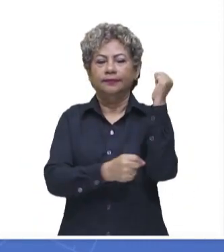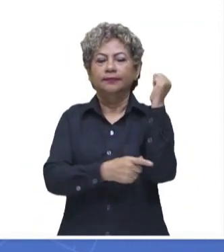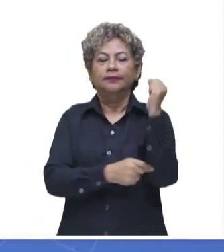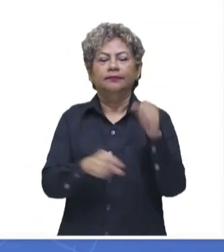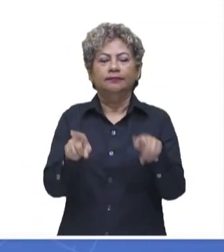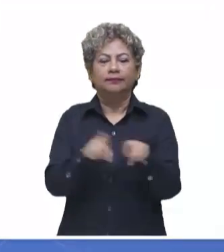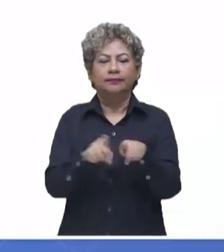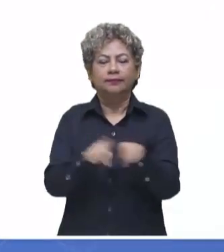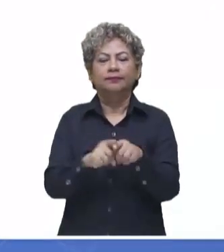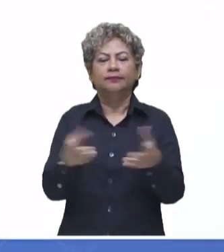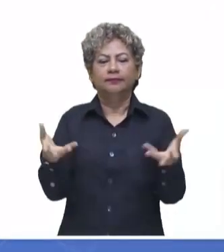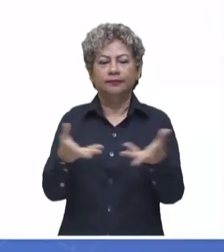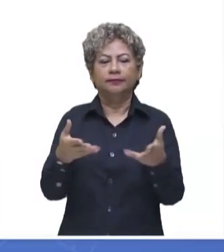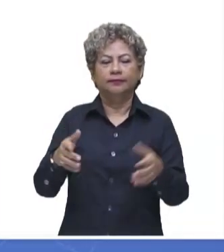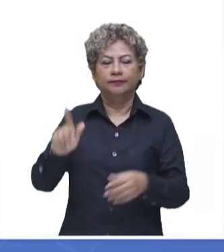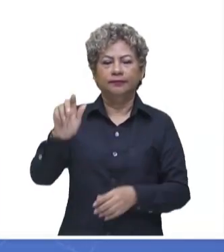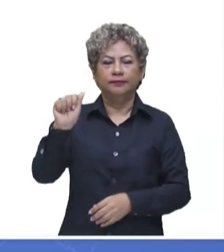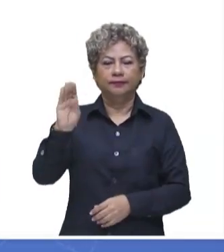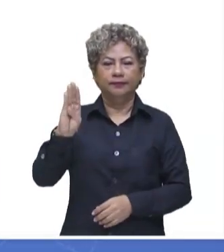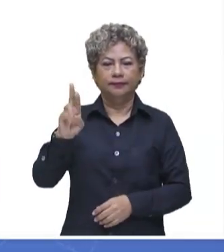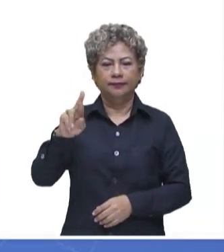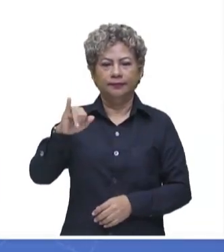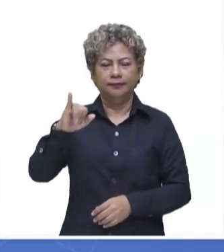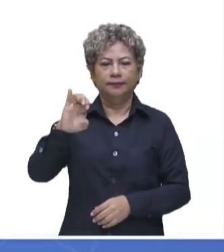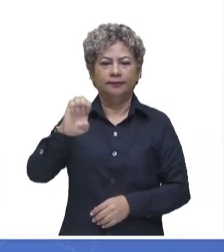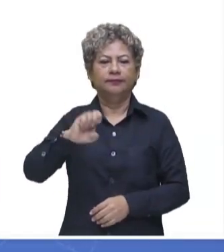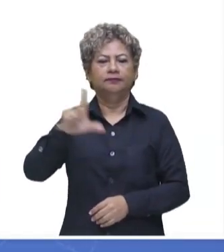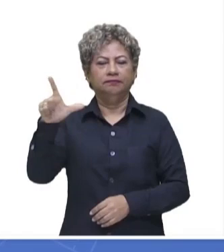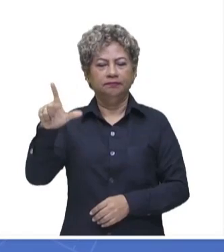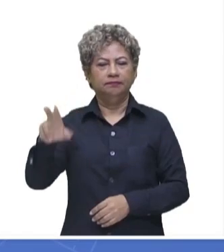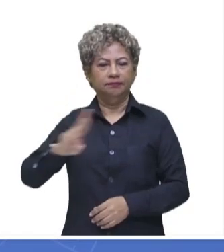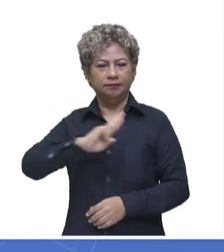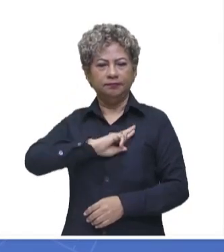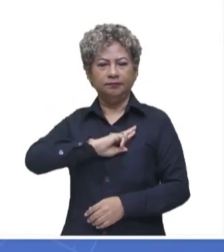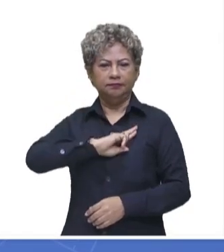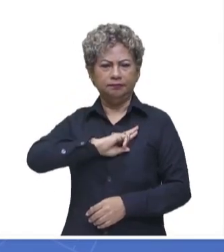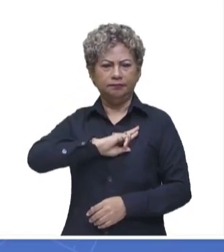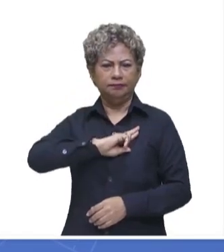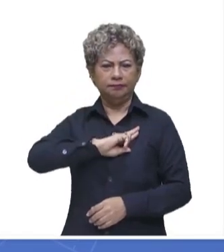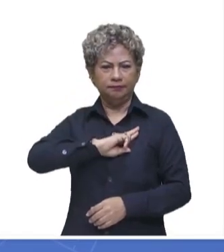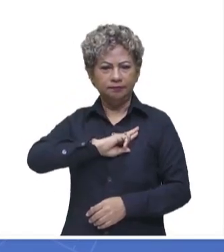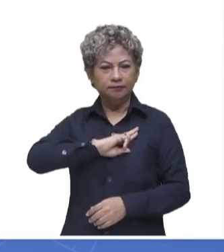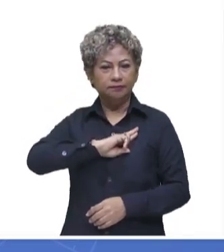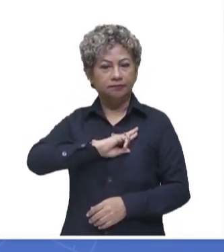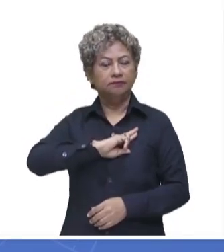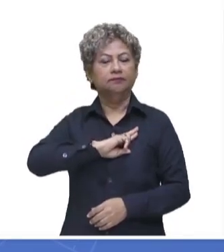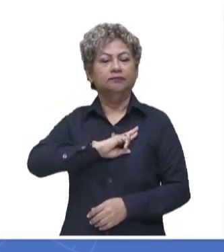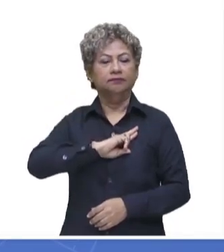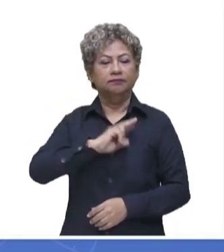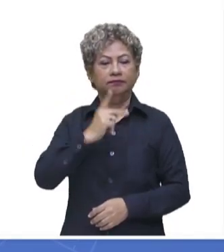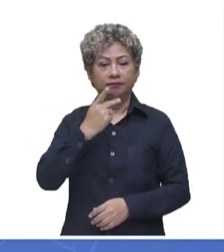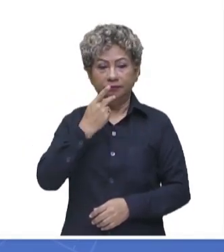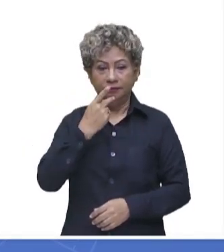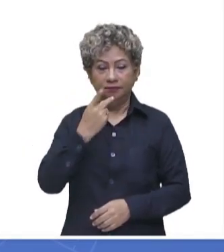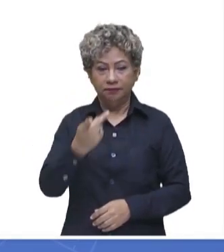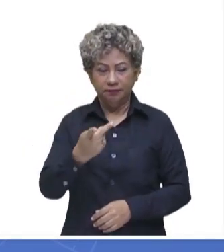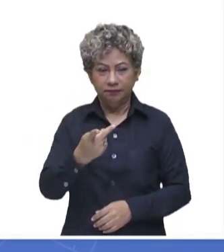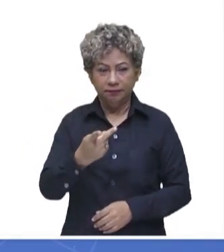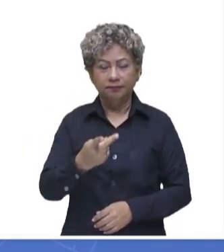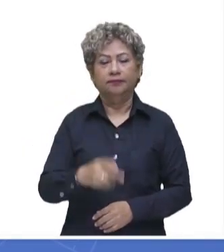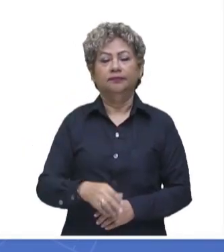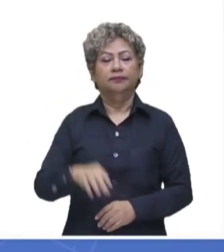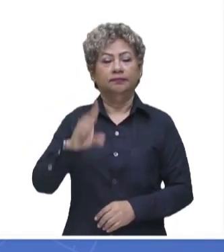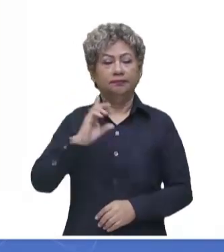Gabriel está dizendo que a resposta correta é a letra B. A Maria da Luz Calderaro é a escola que